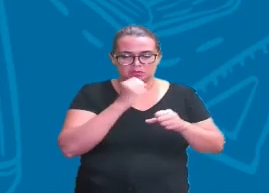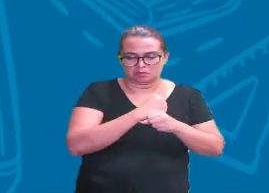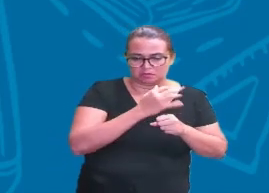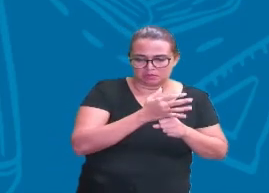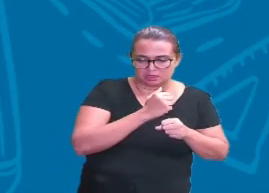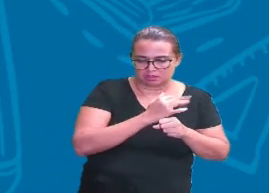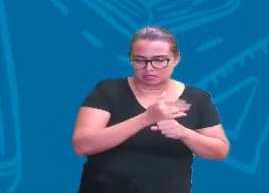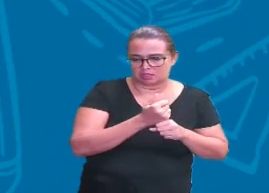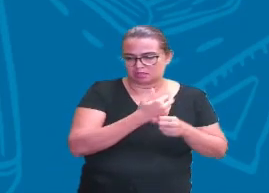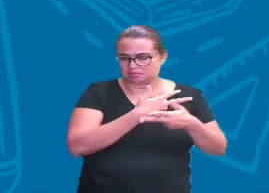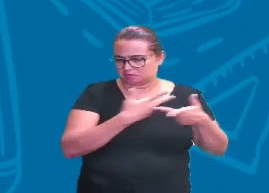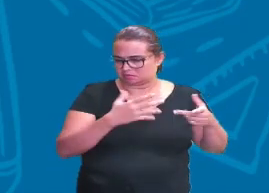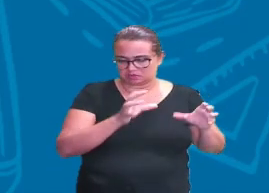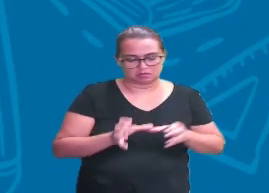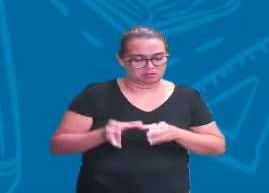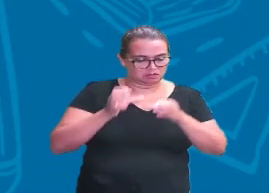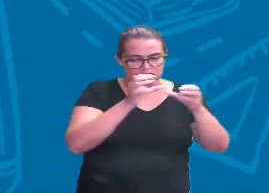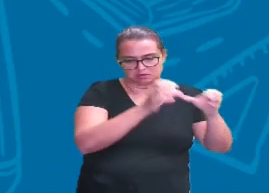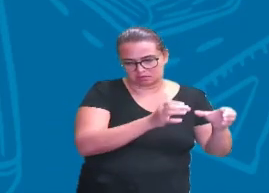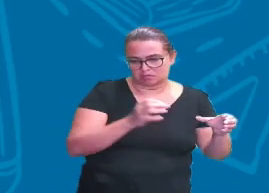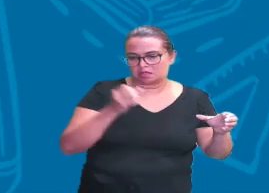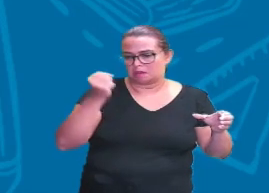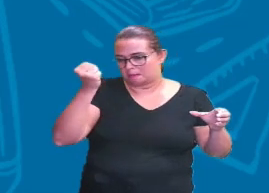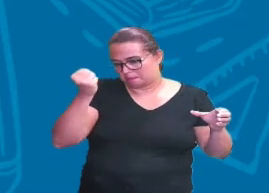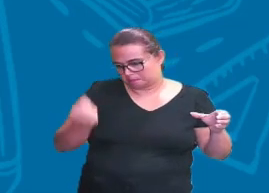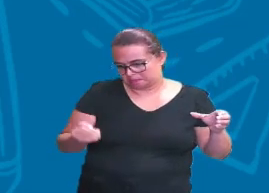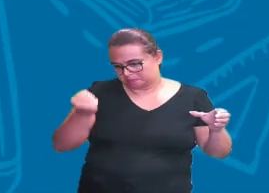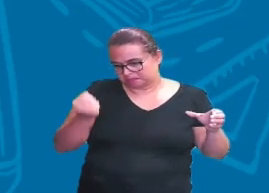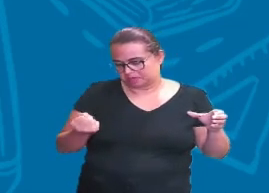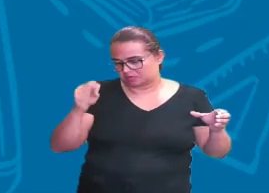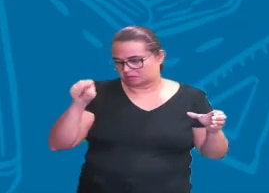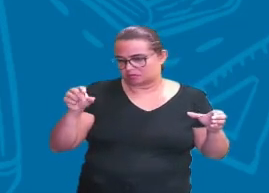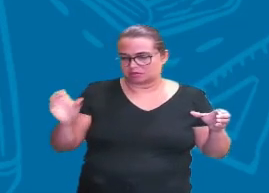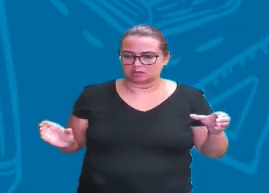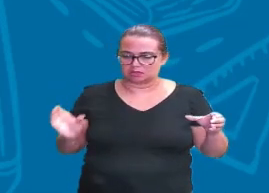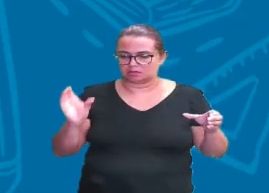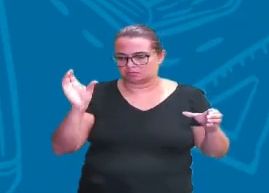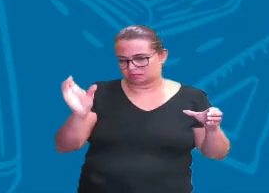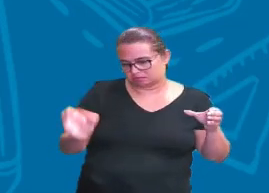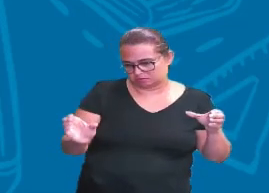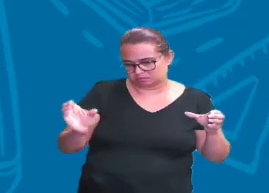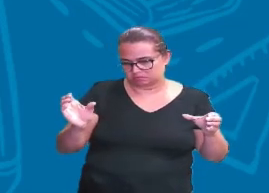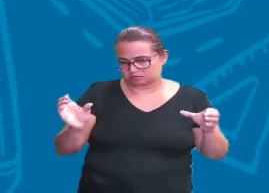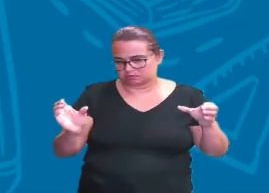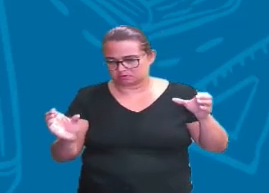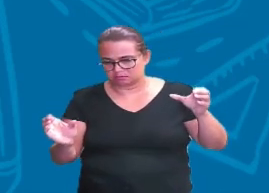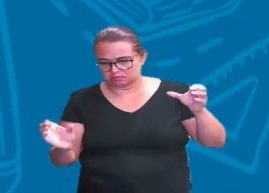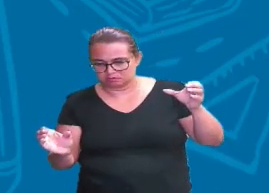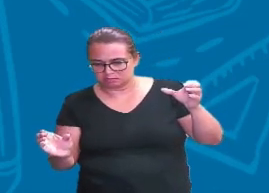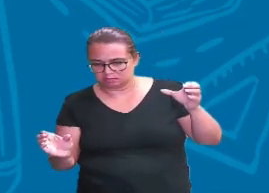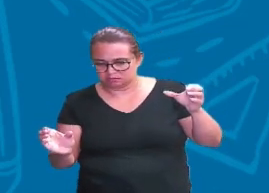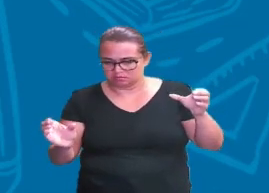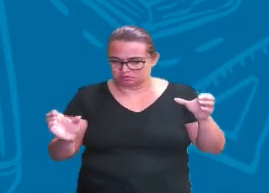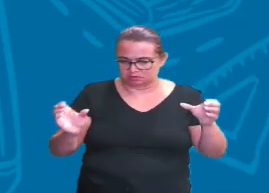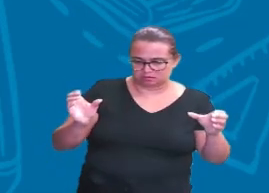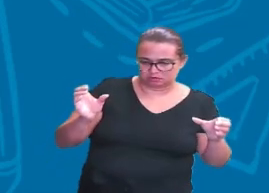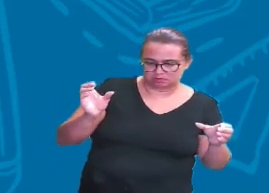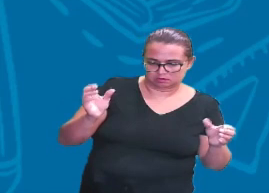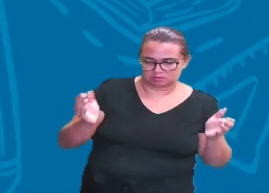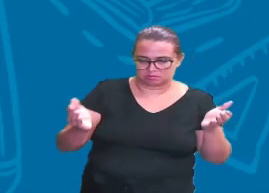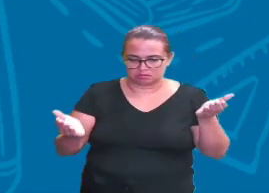um peso já definido, né? Um peso com a massa lá, X de 1 quilo. Então ali você vai ter equilíbrio da balança. Aí eu estou medindo as massas